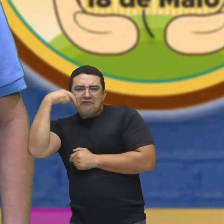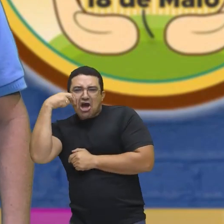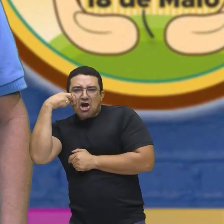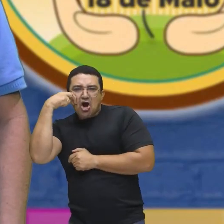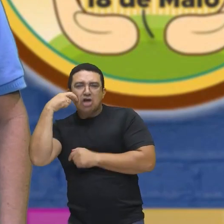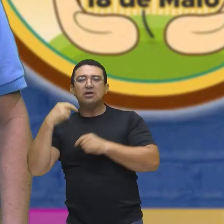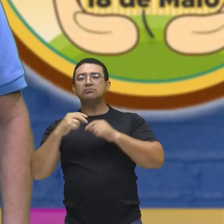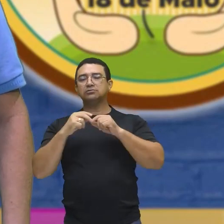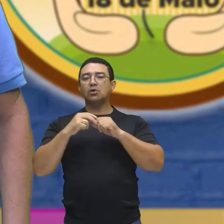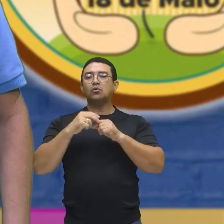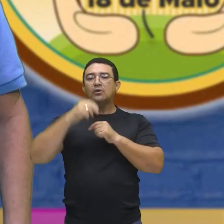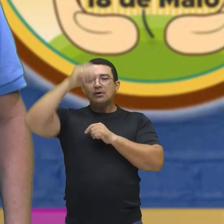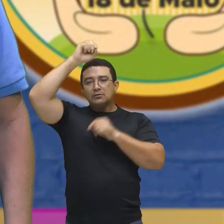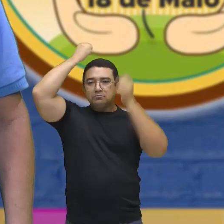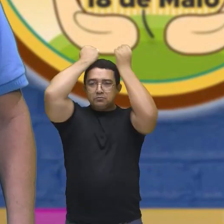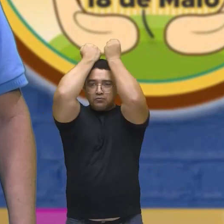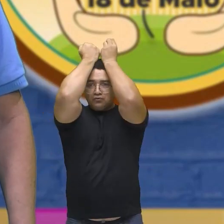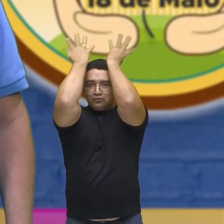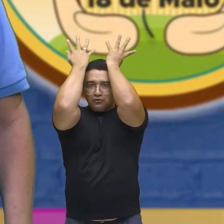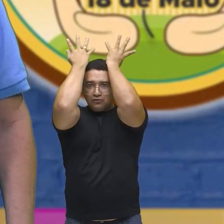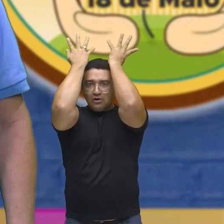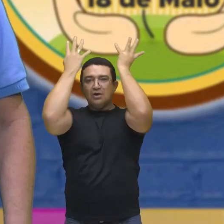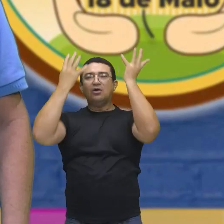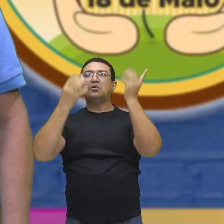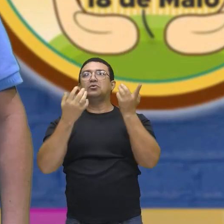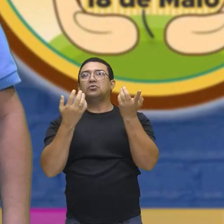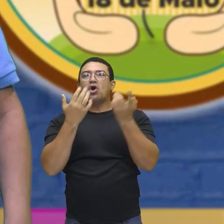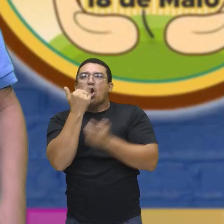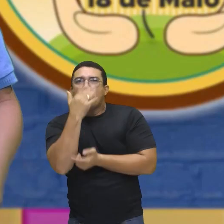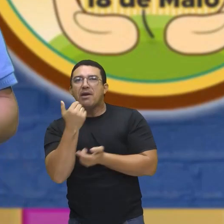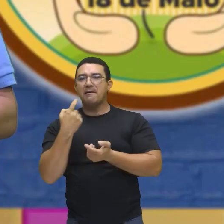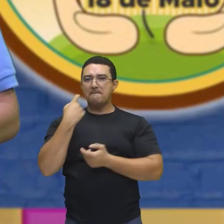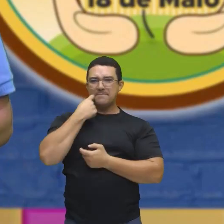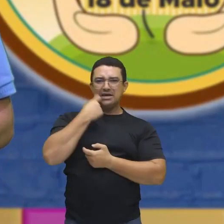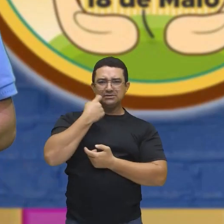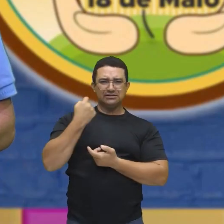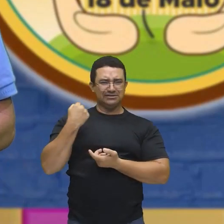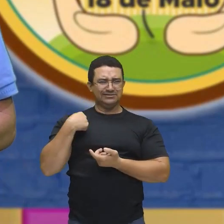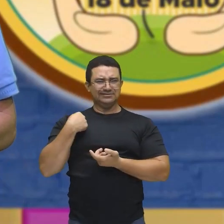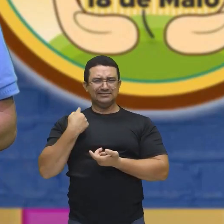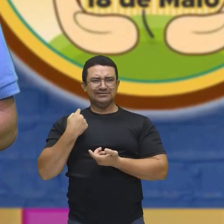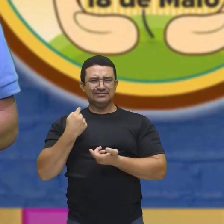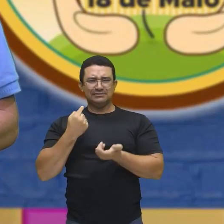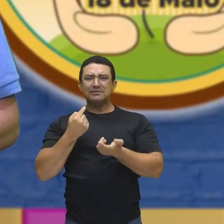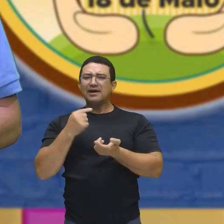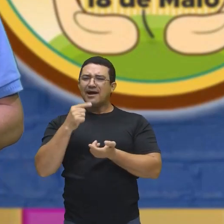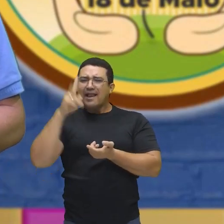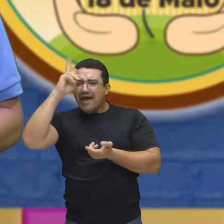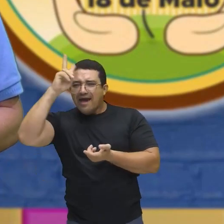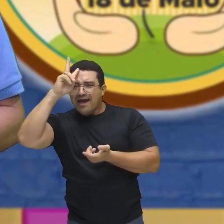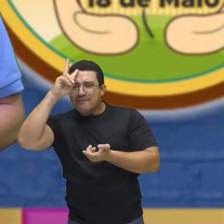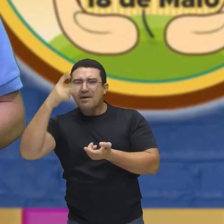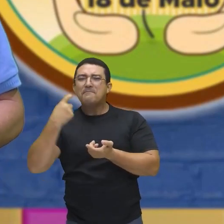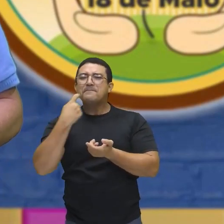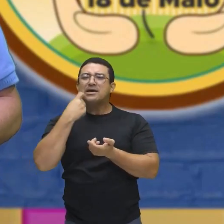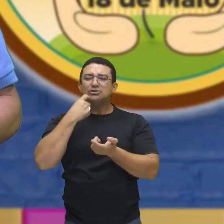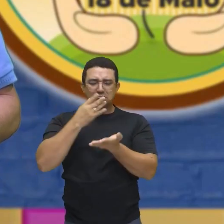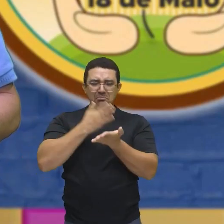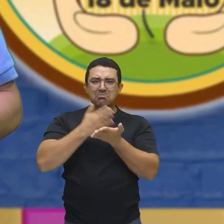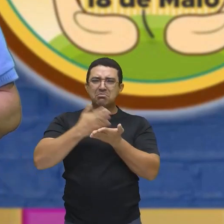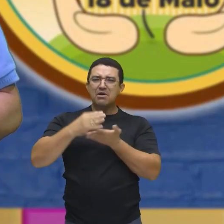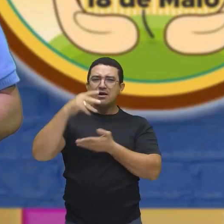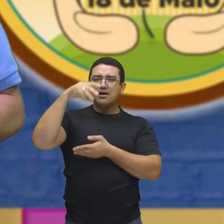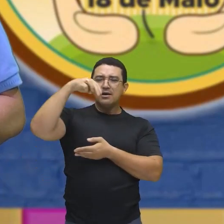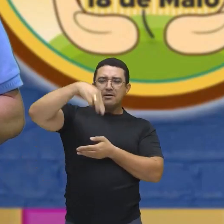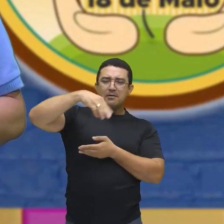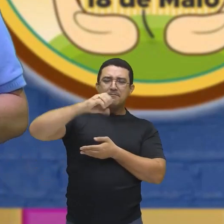cocá, ou de falar que eu gosto de comer o peixe. Alguém colocou aí o peixe muqueado? Colocaram? Eu sei o que